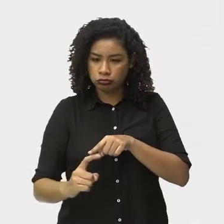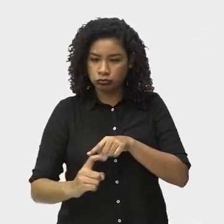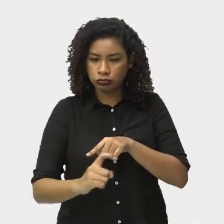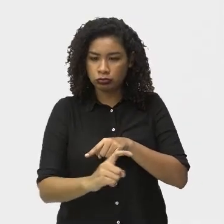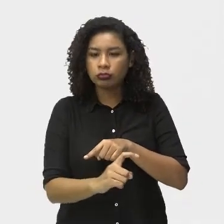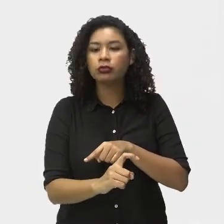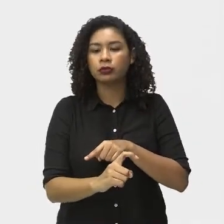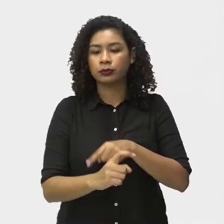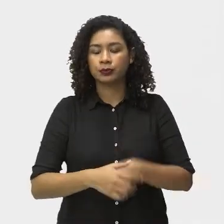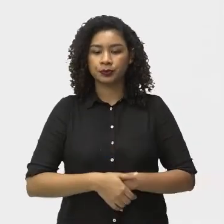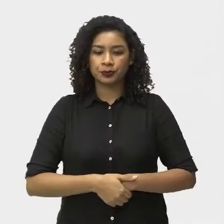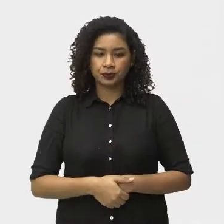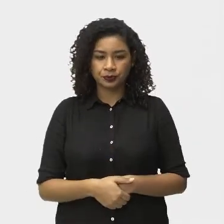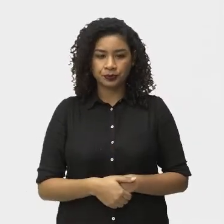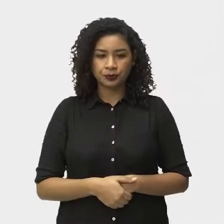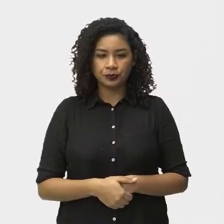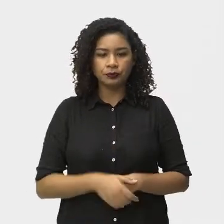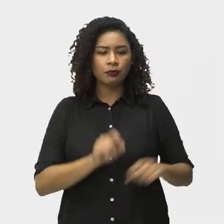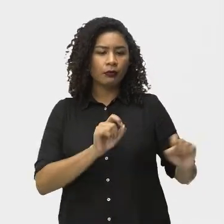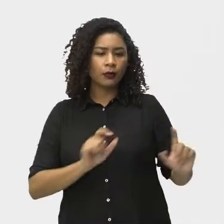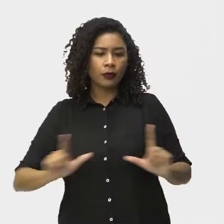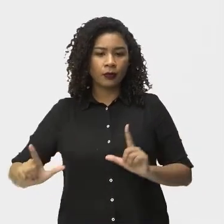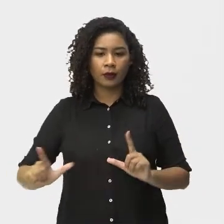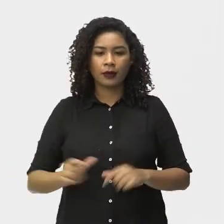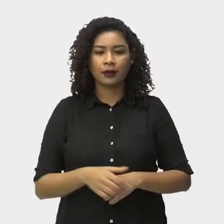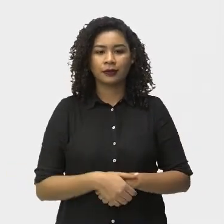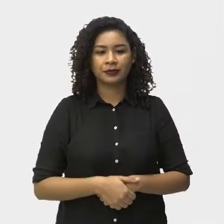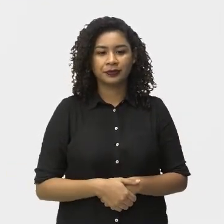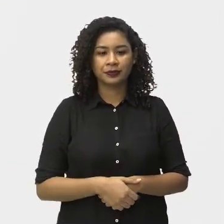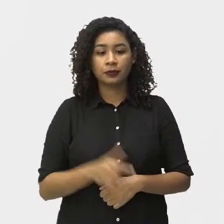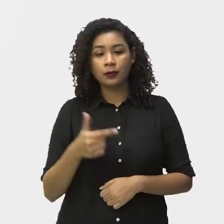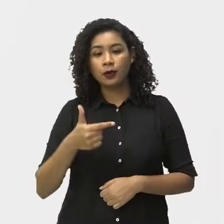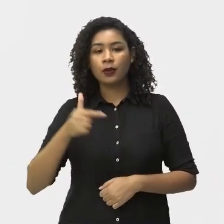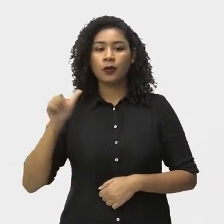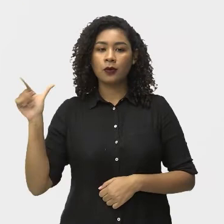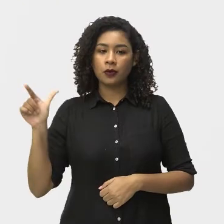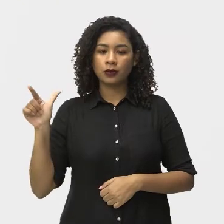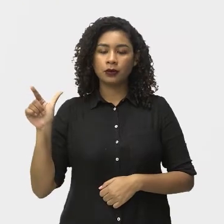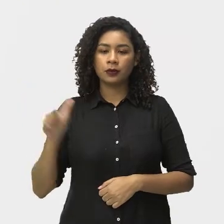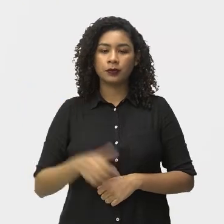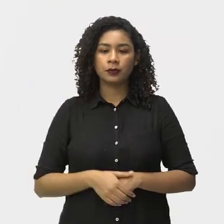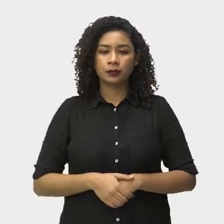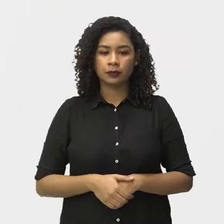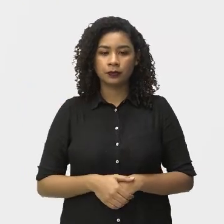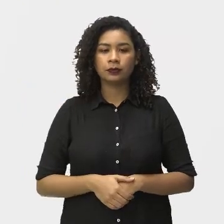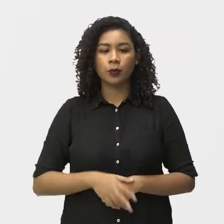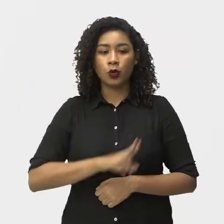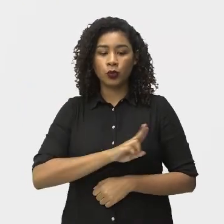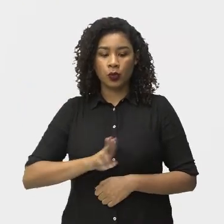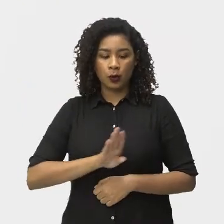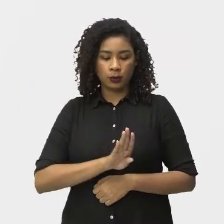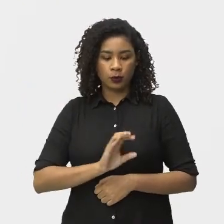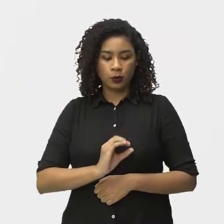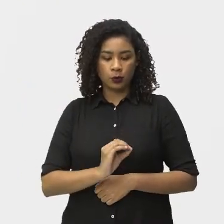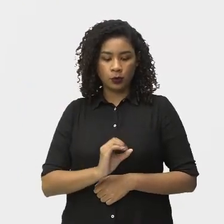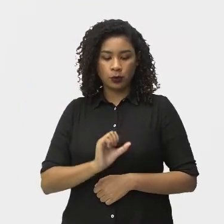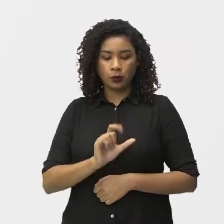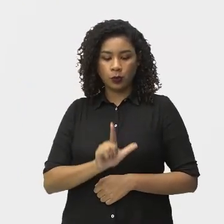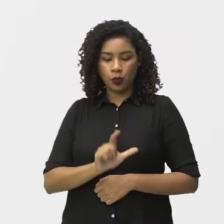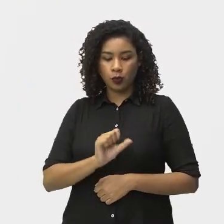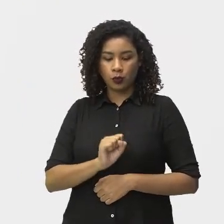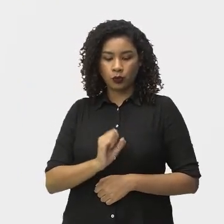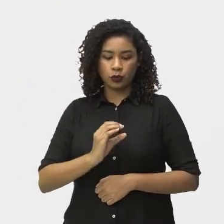do pênis. Na próxima imagem você observa ali um outro órgão, que é justamente a bolsa escrotal, que